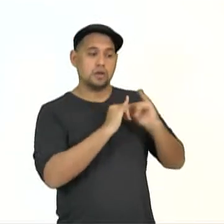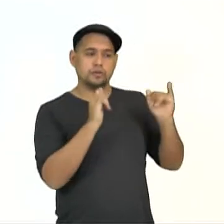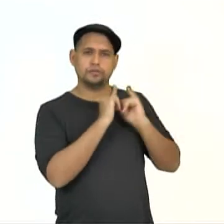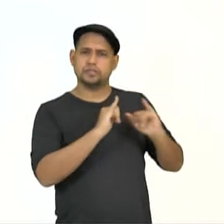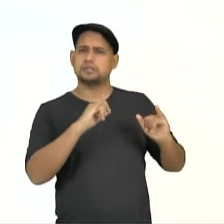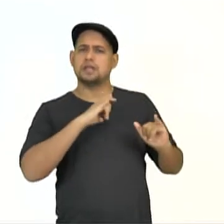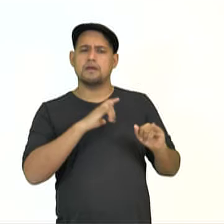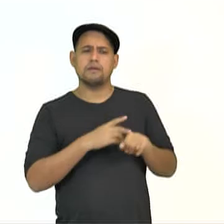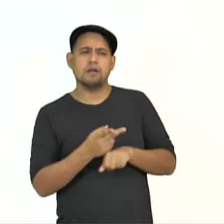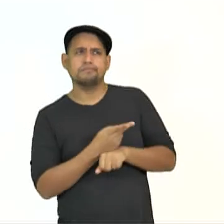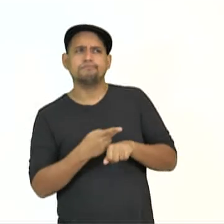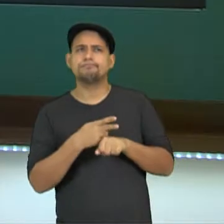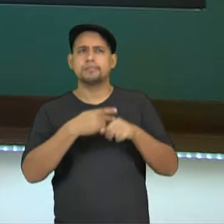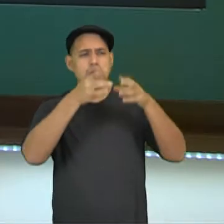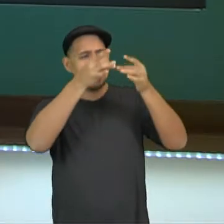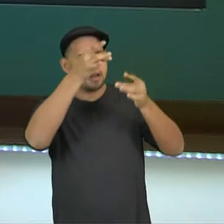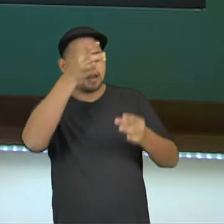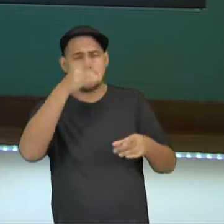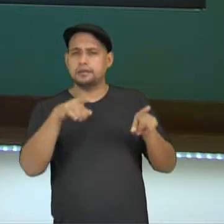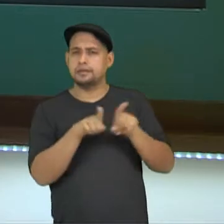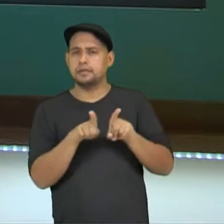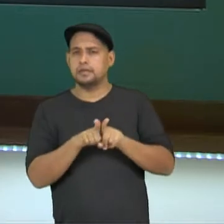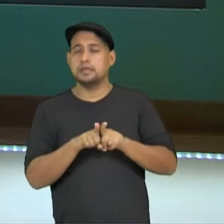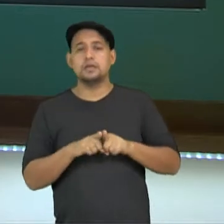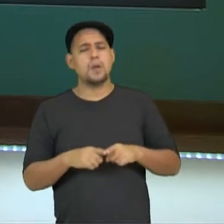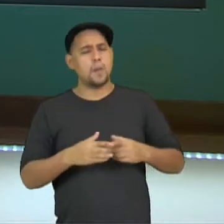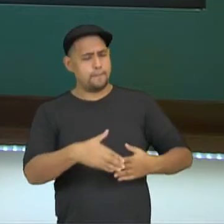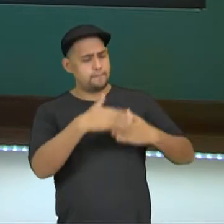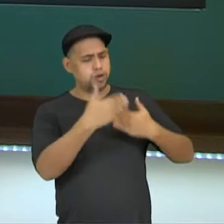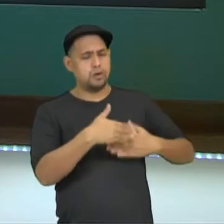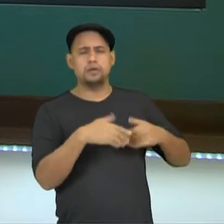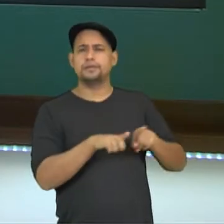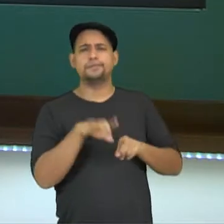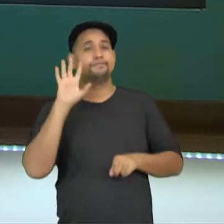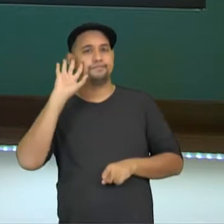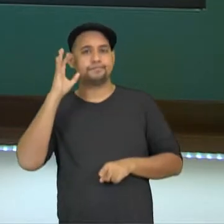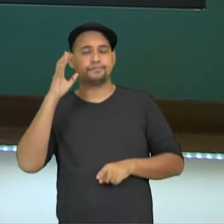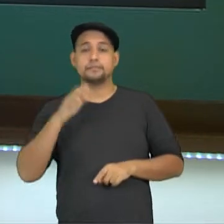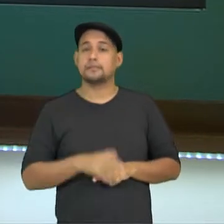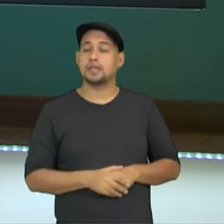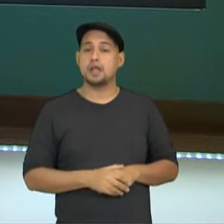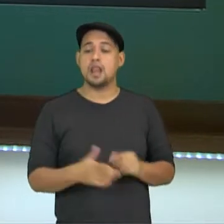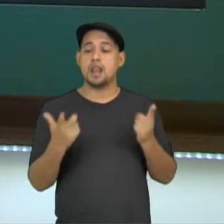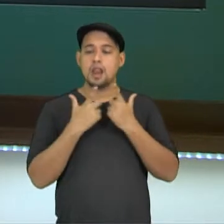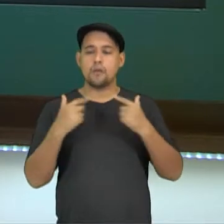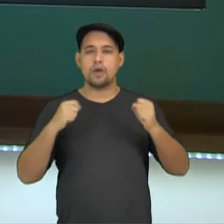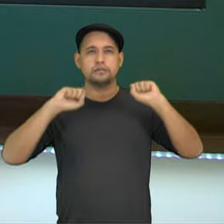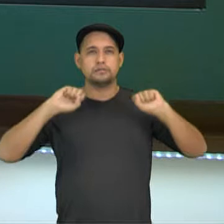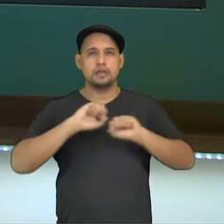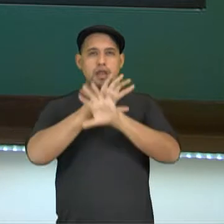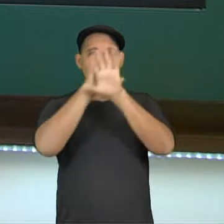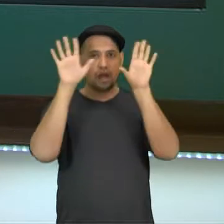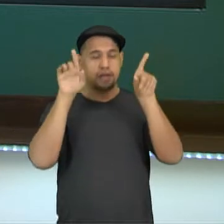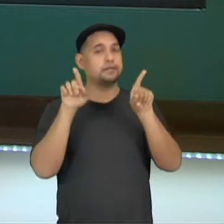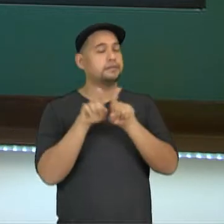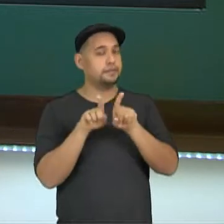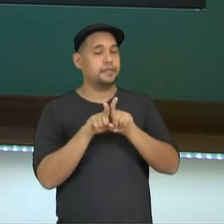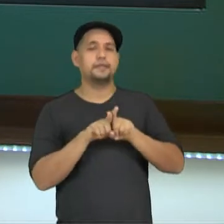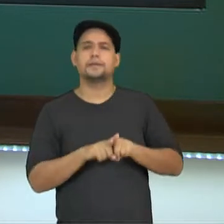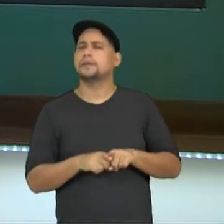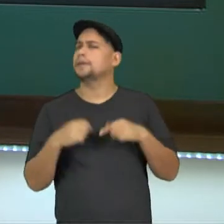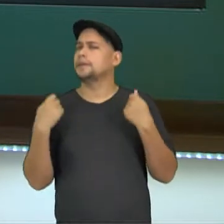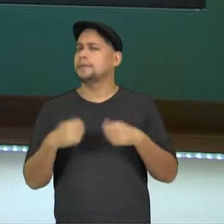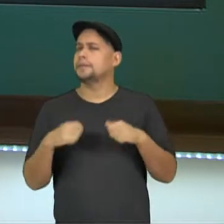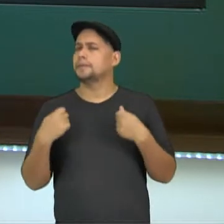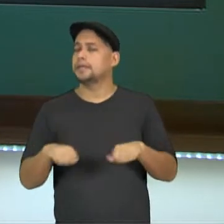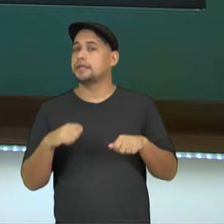ela vai buscar ali o mais detalhamento, maior comprovação dos fatos. Linguagem clara e dinâmica, tem que ser